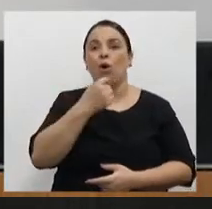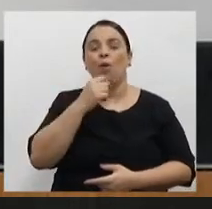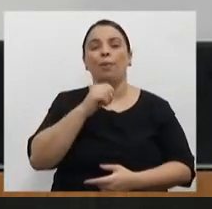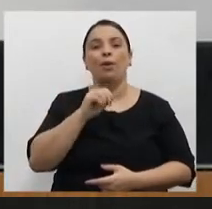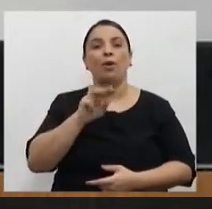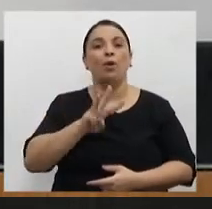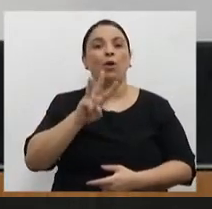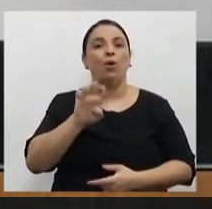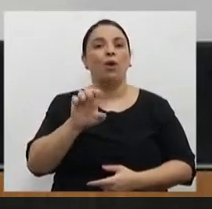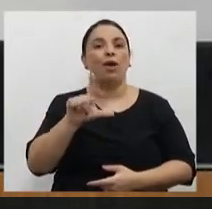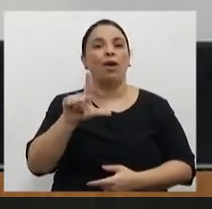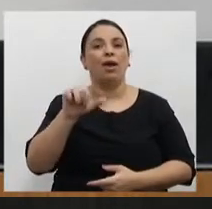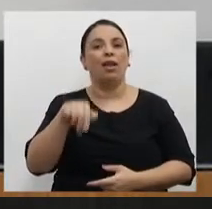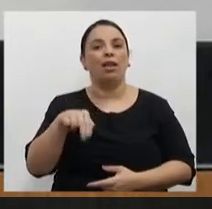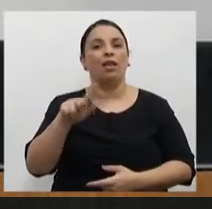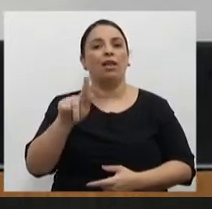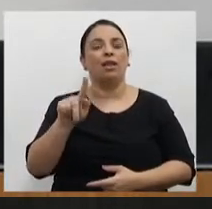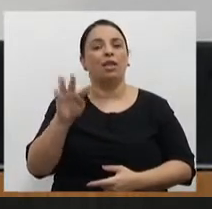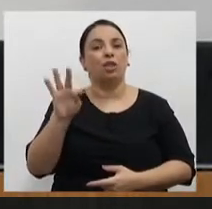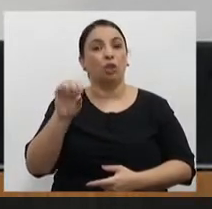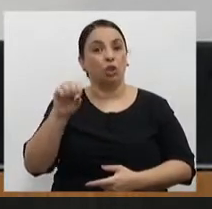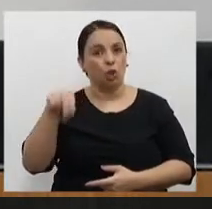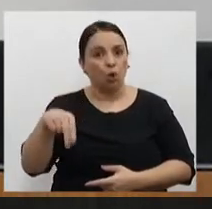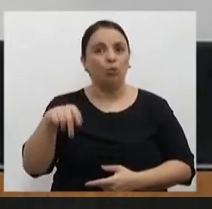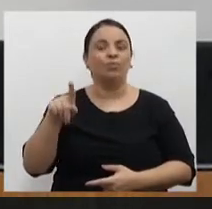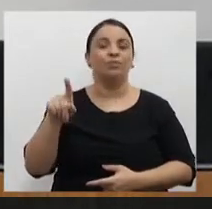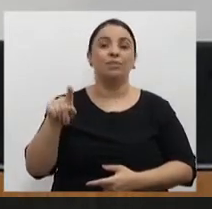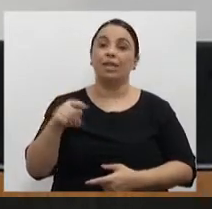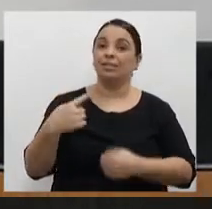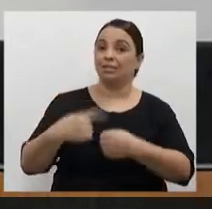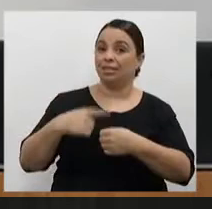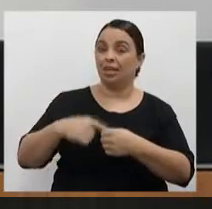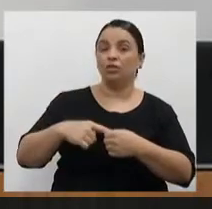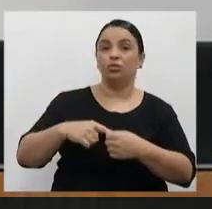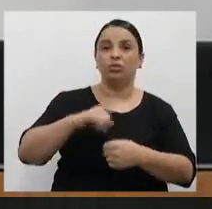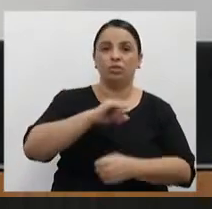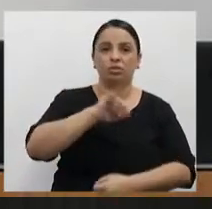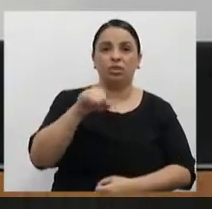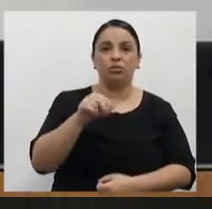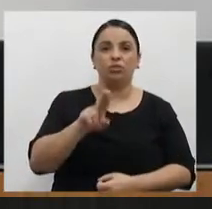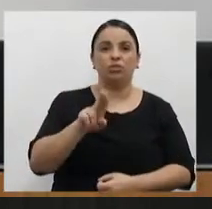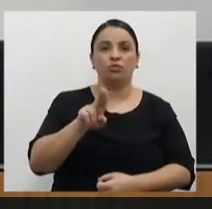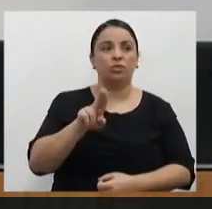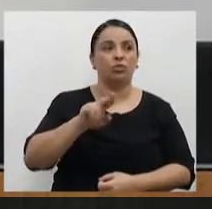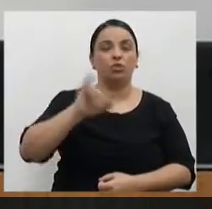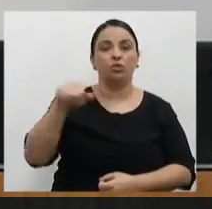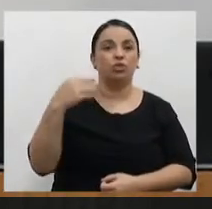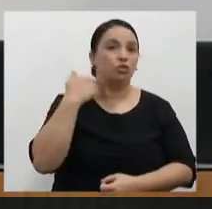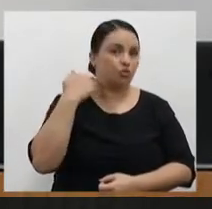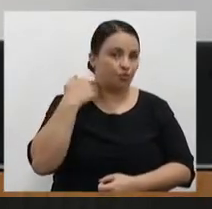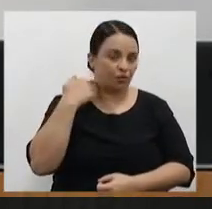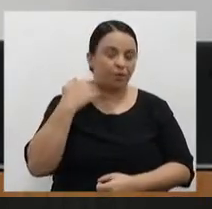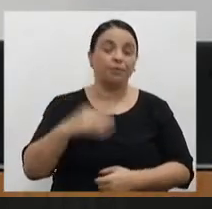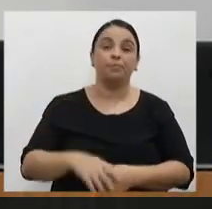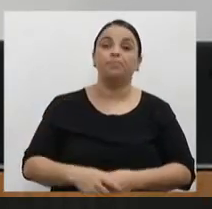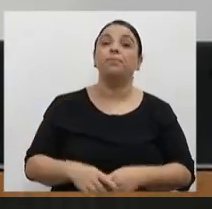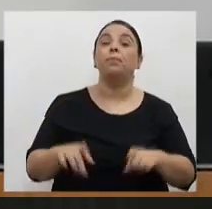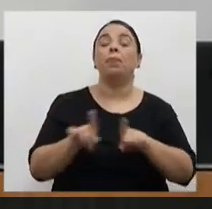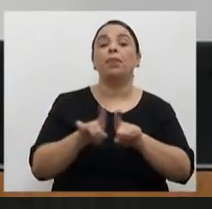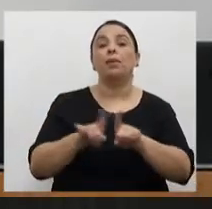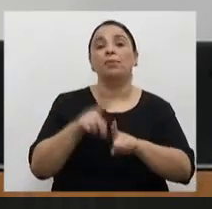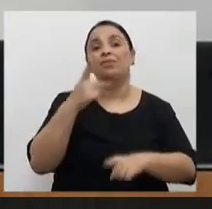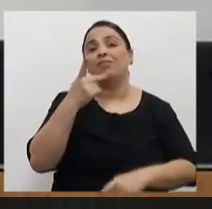de São Bernardo, tá ok? De Juiz de Fora. O Elton é de Juiz de Fora. E registrar também a presença do vereador